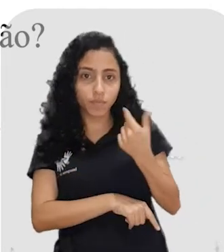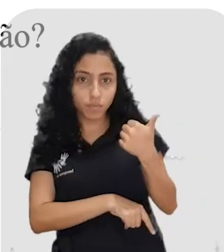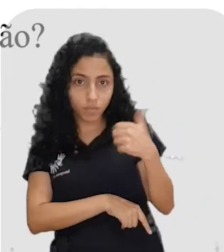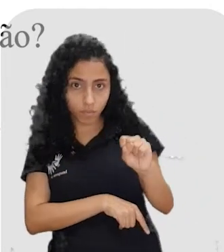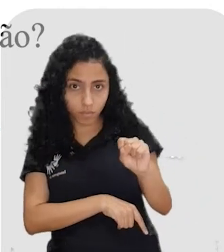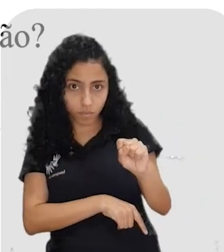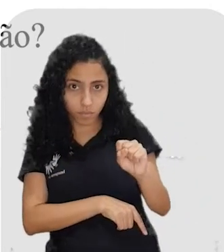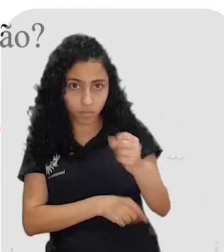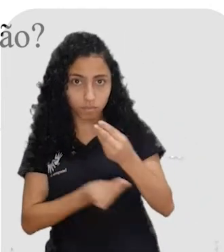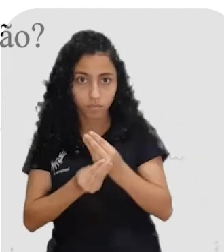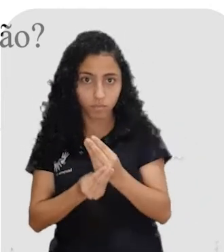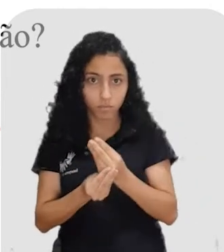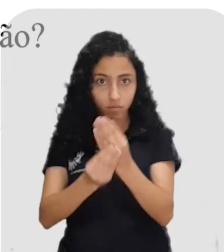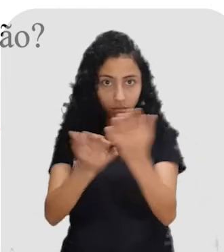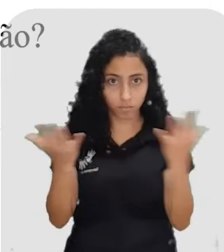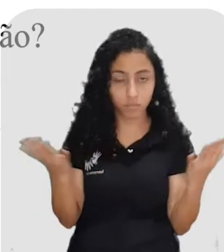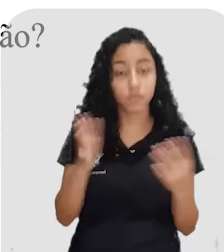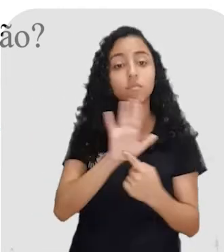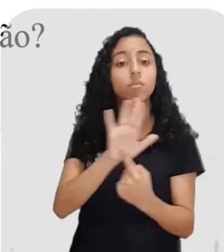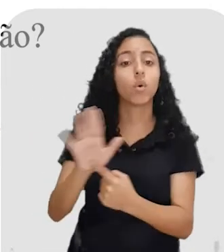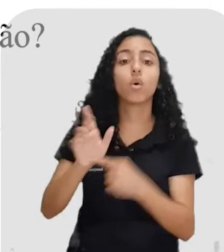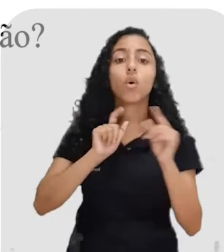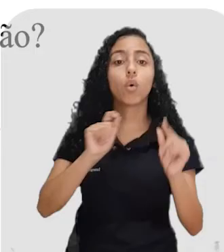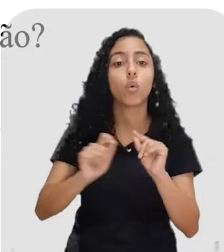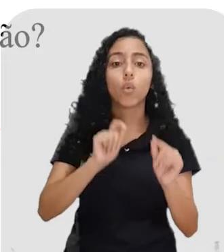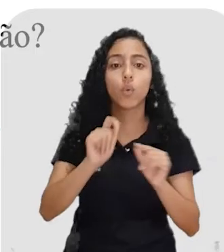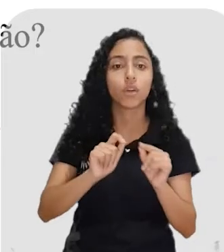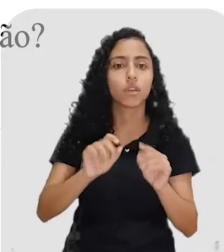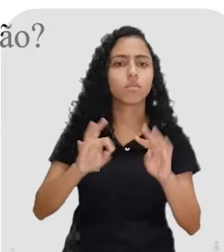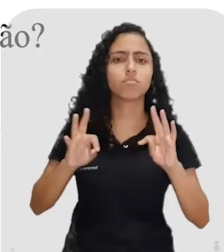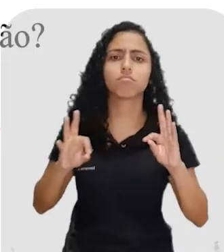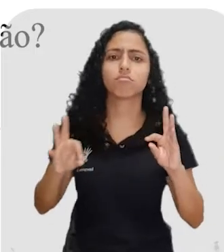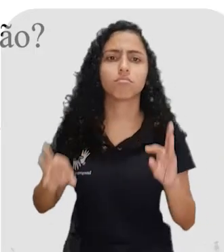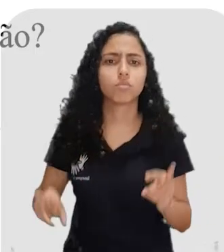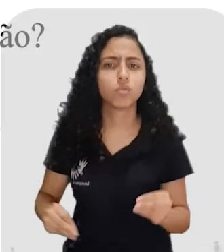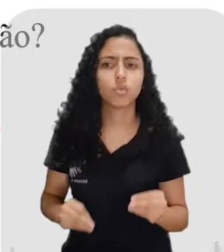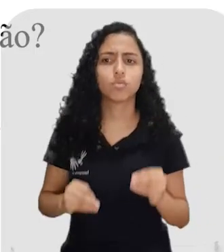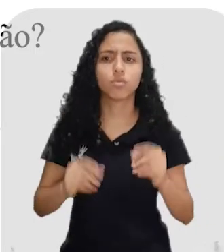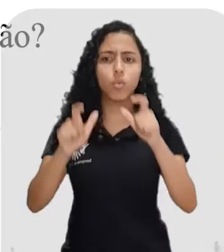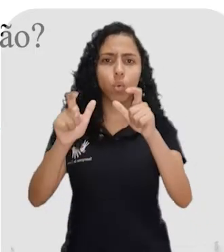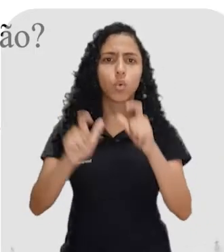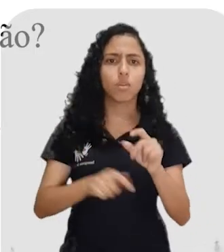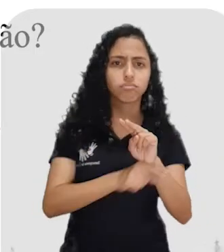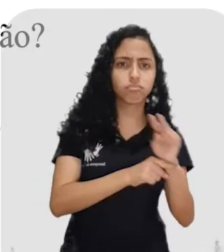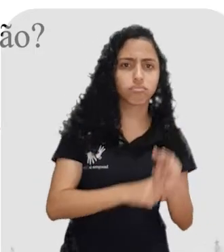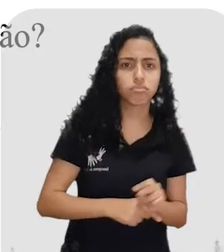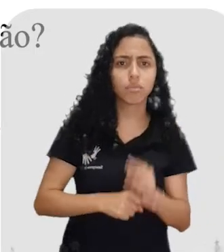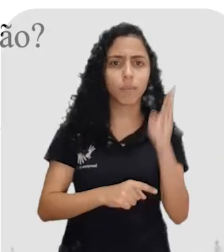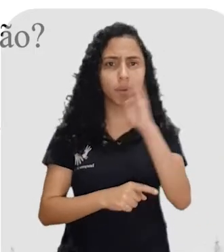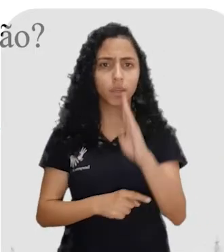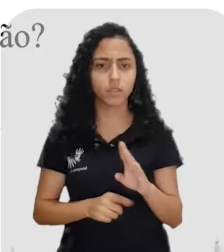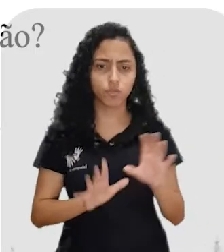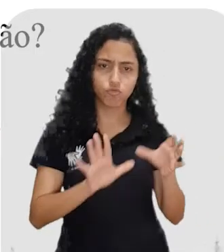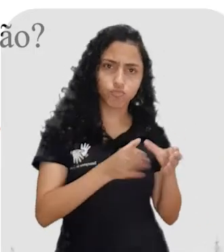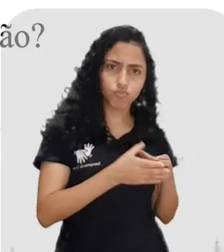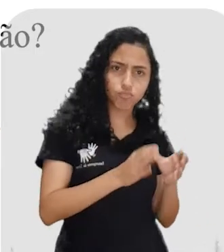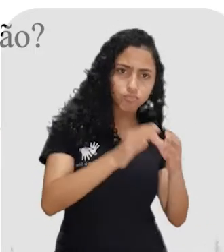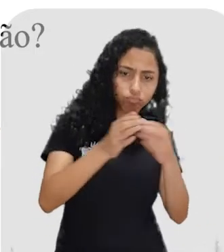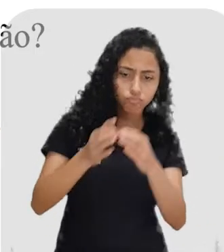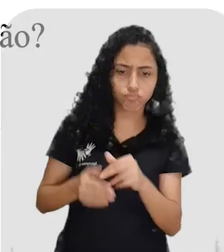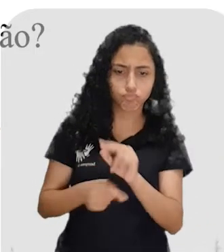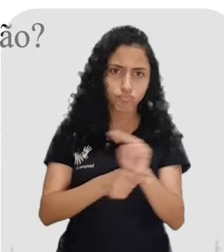em 2018, né, mostrou que todas as unidades de conservação do Brasil, parques,